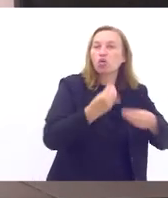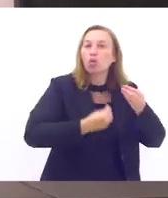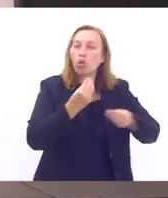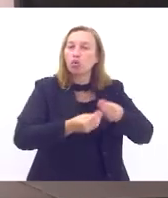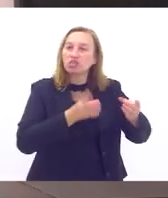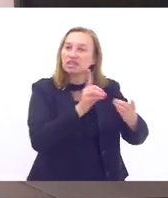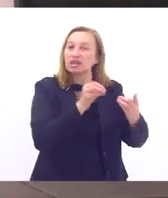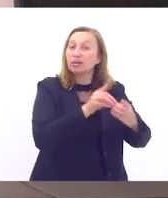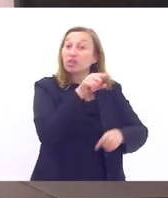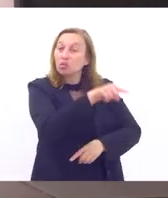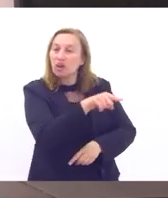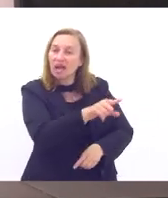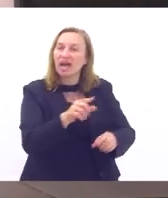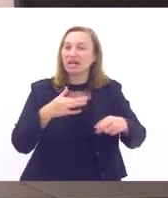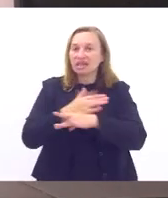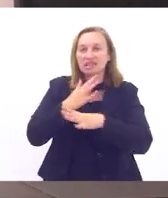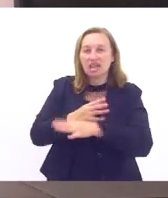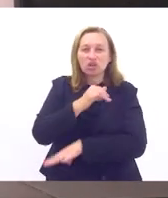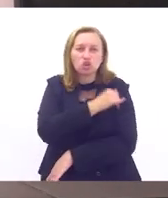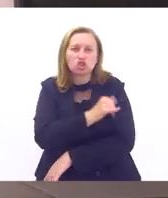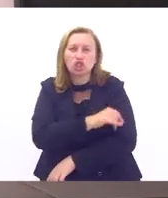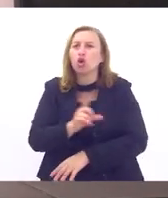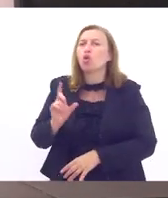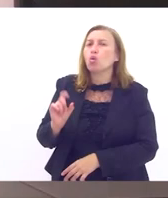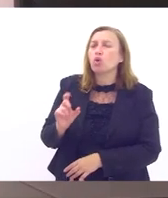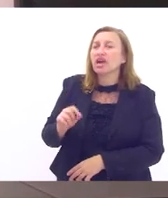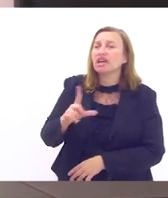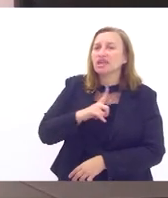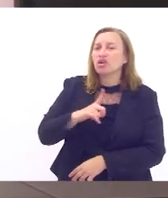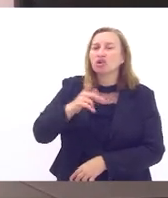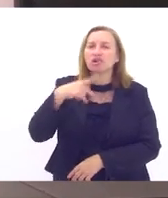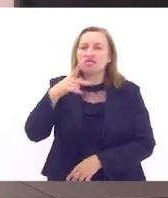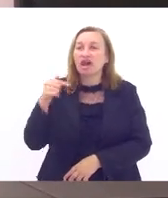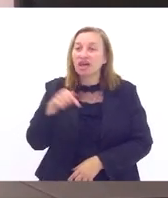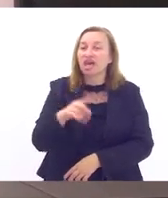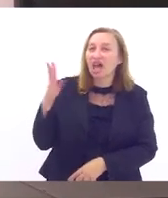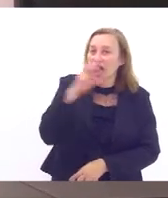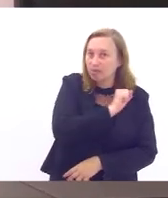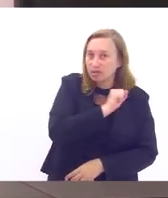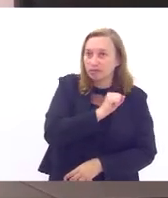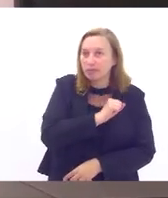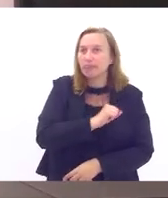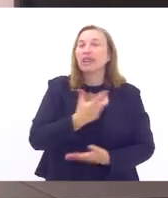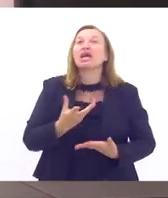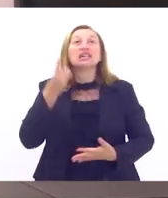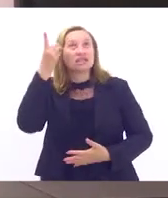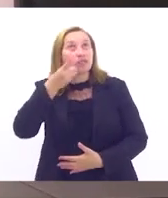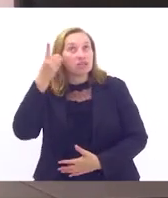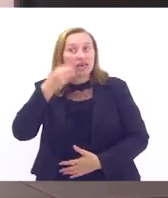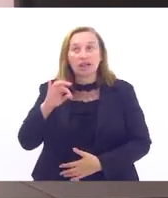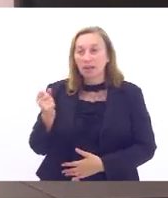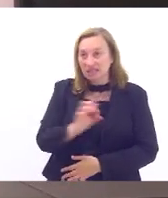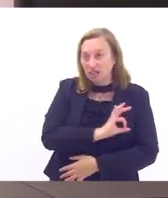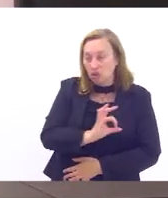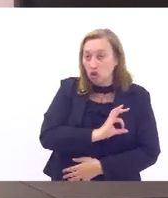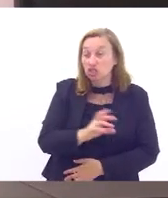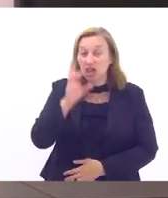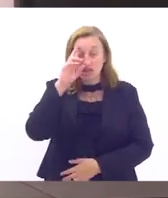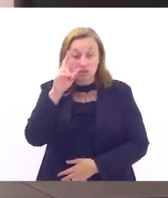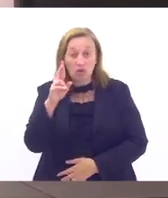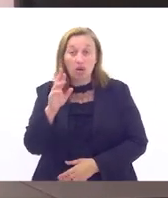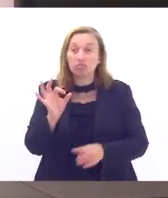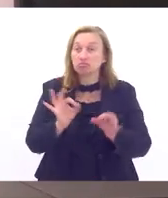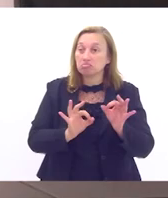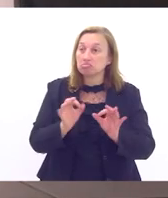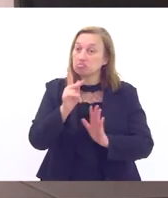atenção primária e na cidade do Rio de Janeiro. O que que se tem, quando se fala aqui rapidamente, deputada Marta Rocha, a senhora fez um projeto